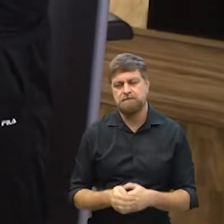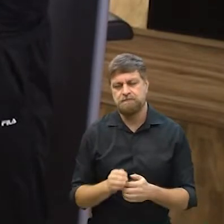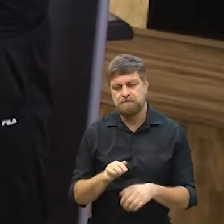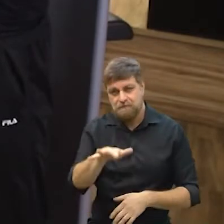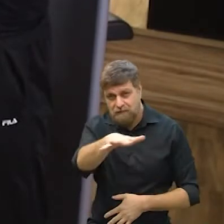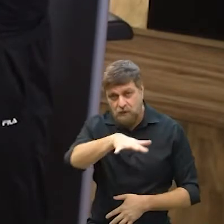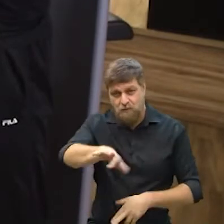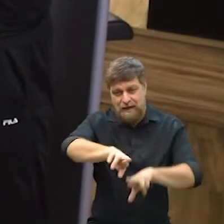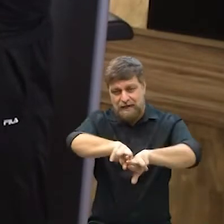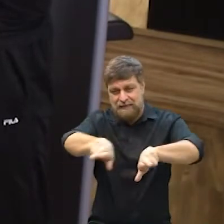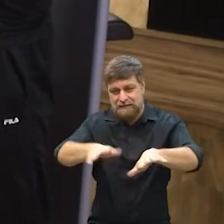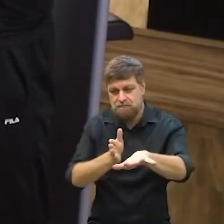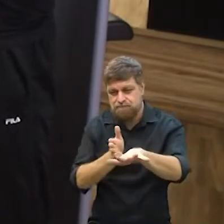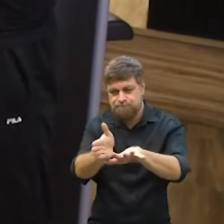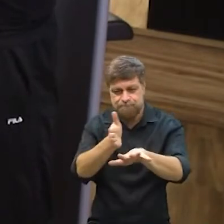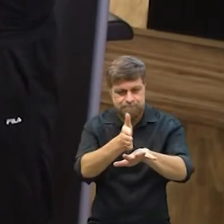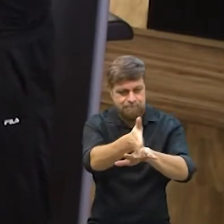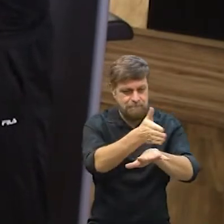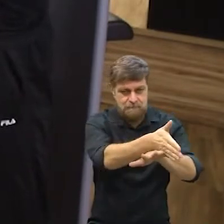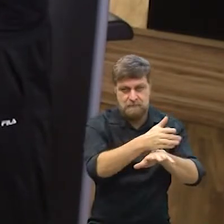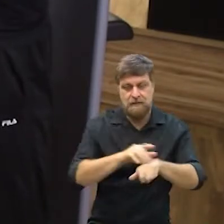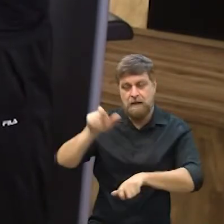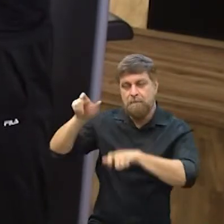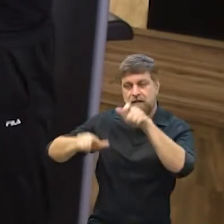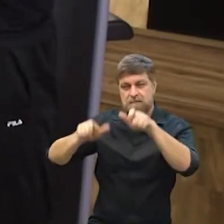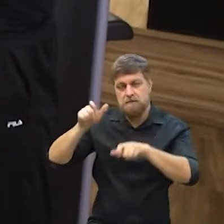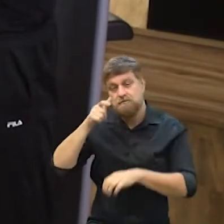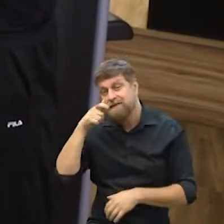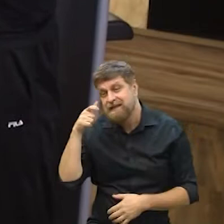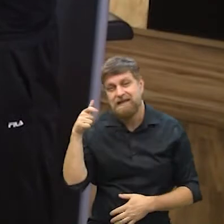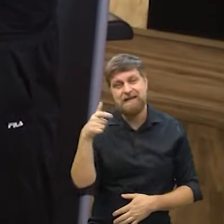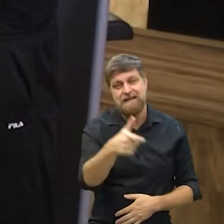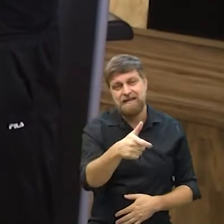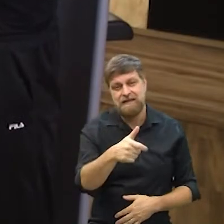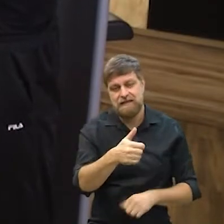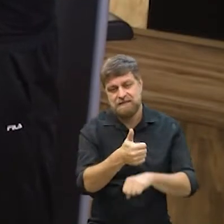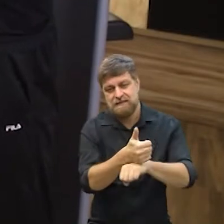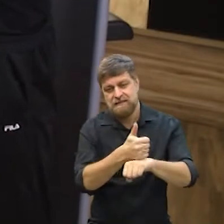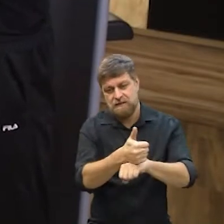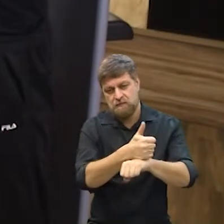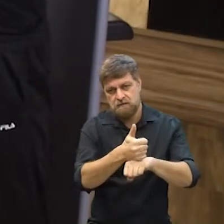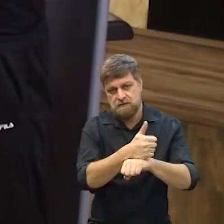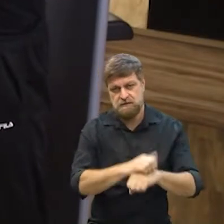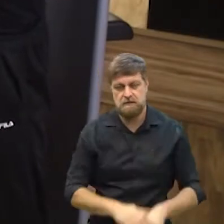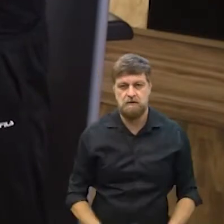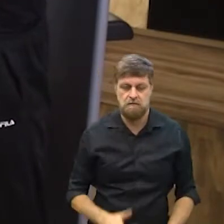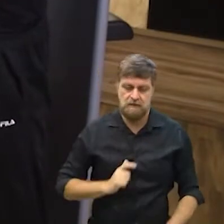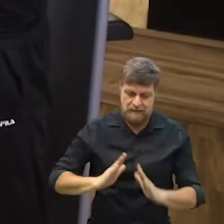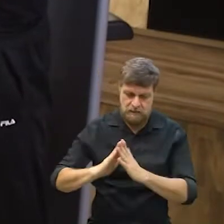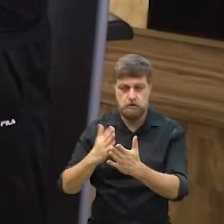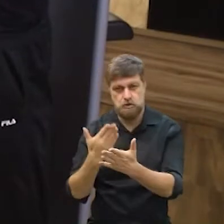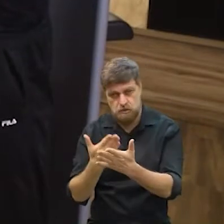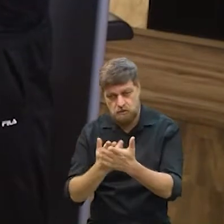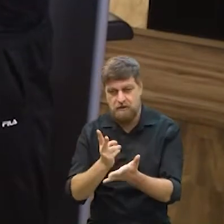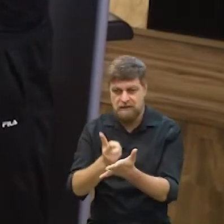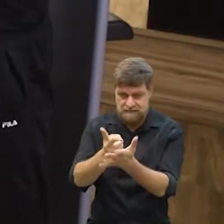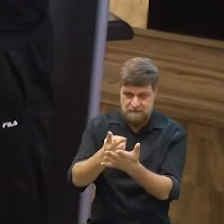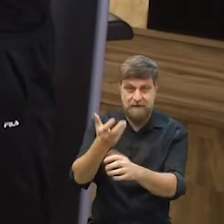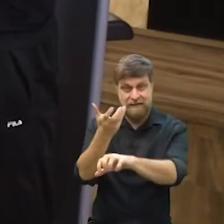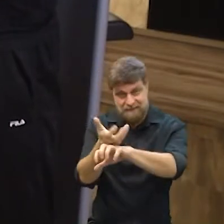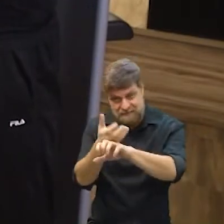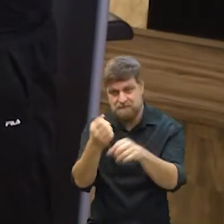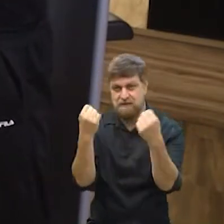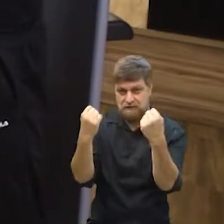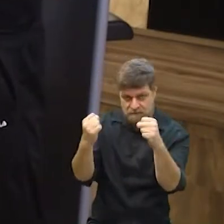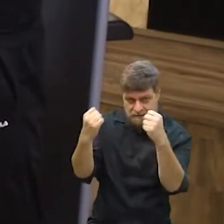as áreas que você destacaria hoje para a galera que está em casa, se interessa em seguir, além de escola, né, que sempre